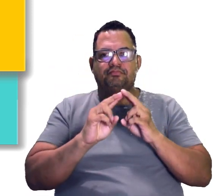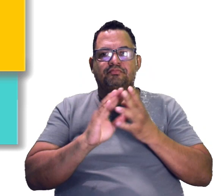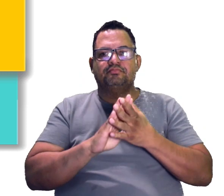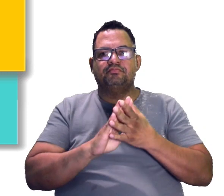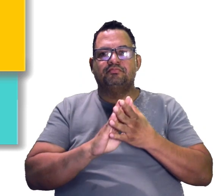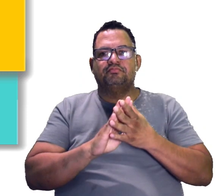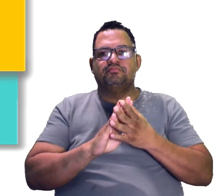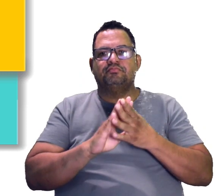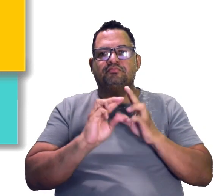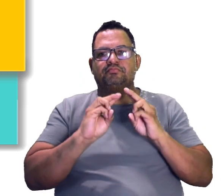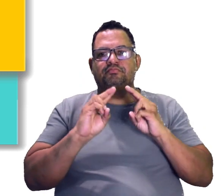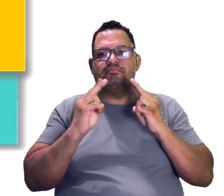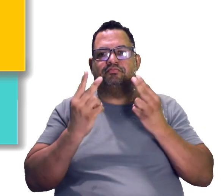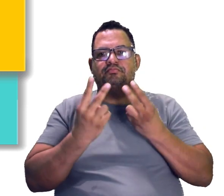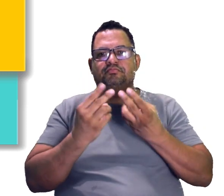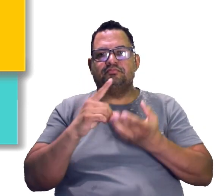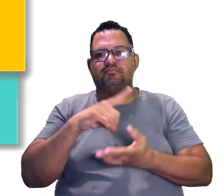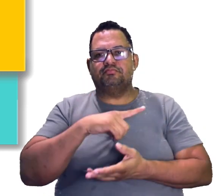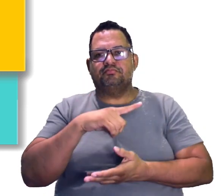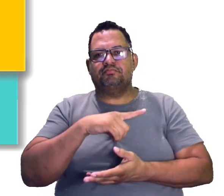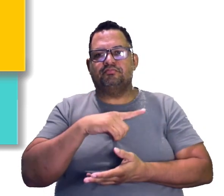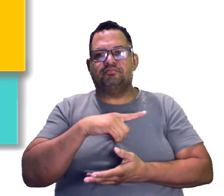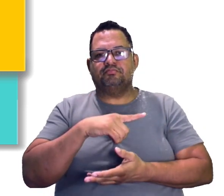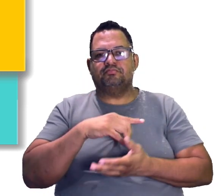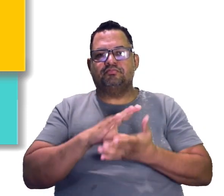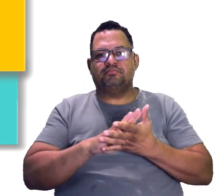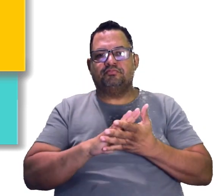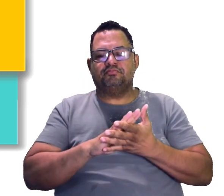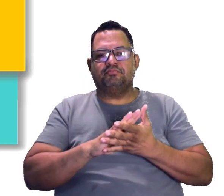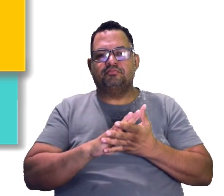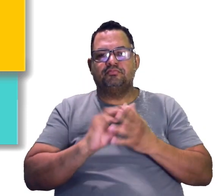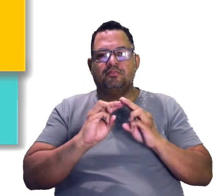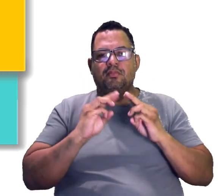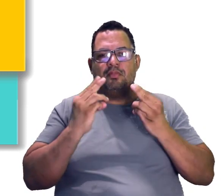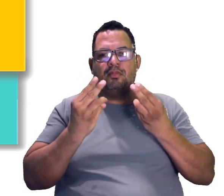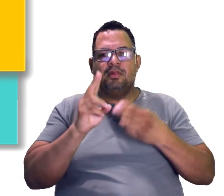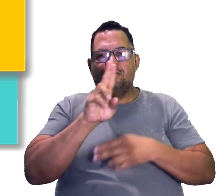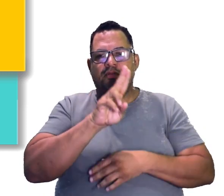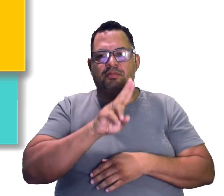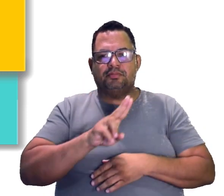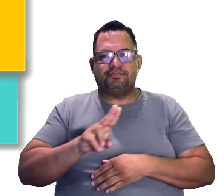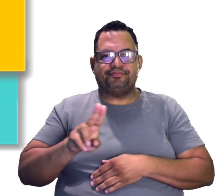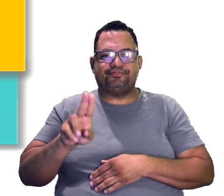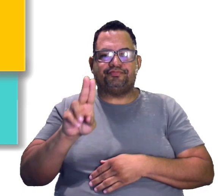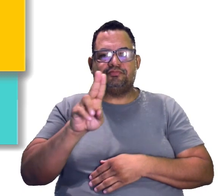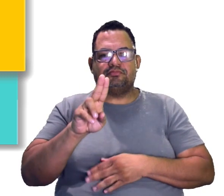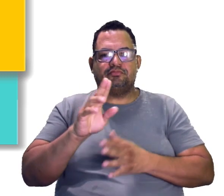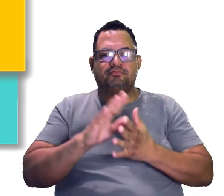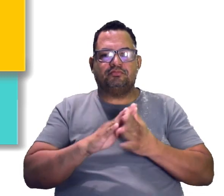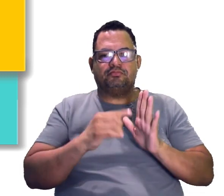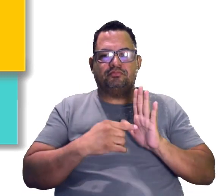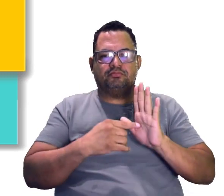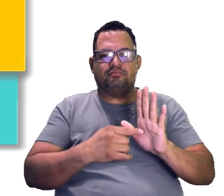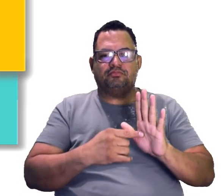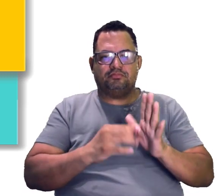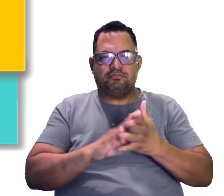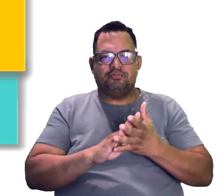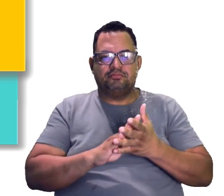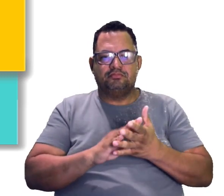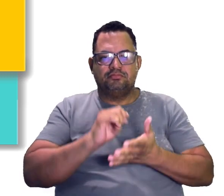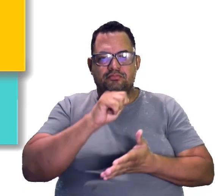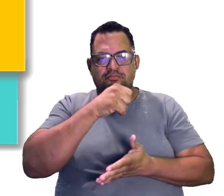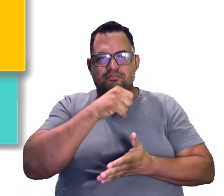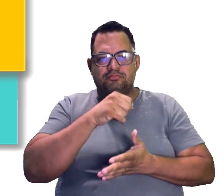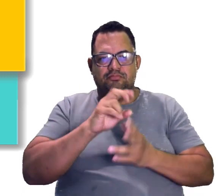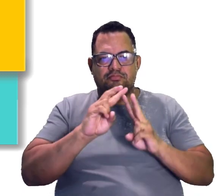vão aprender as massas e as unidades de massa que usamos para expressá-la. Vamos trabalhar